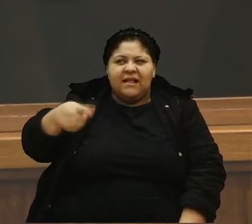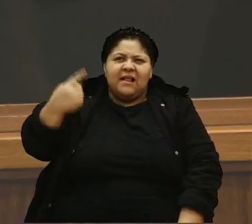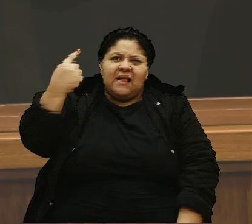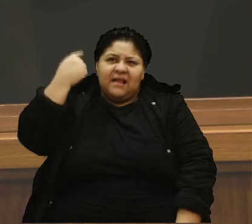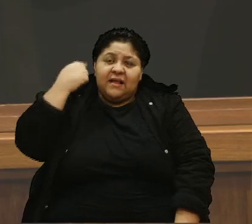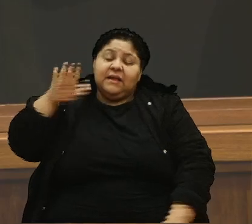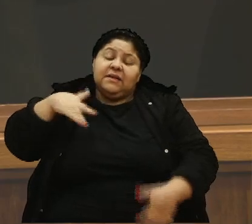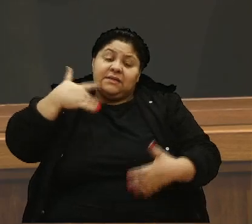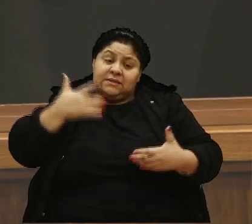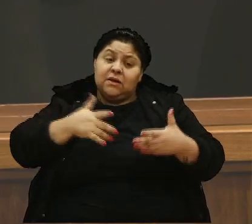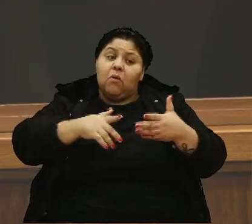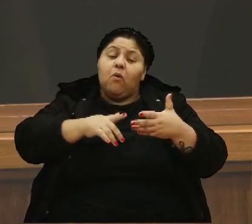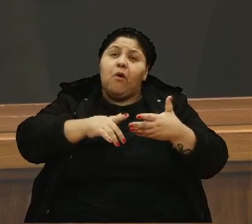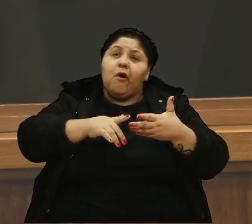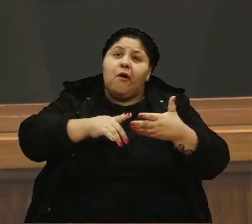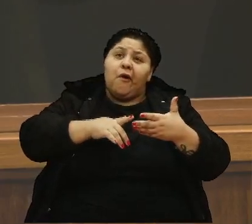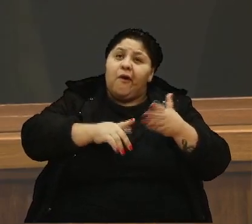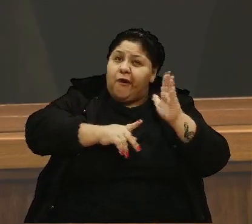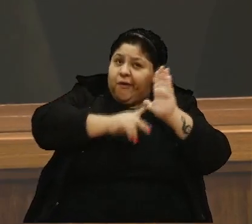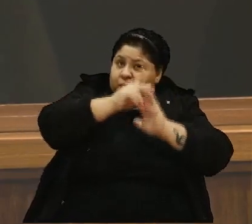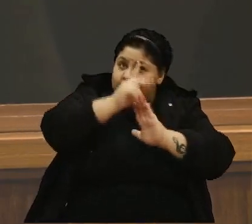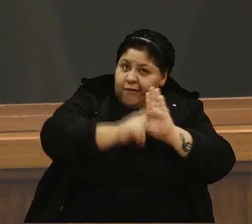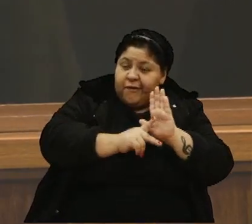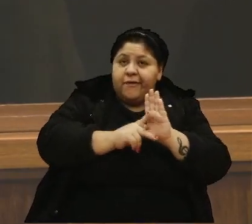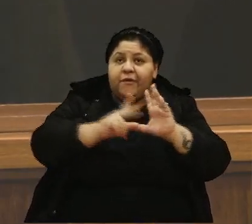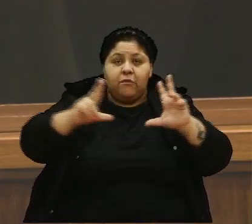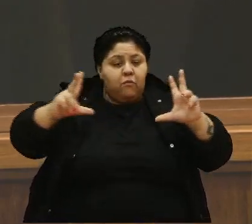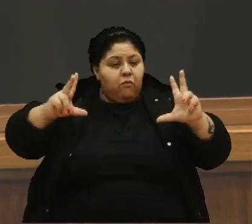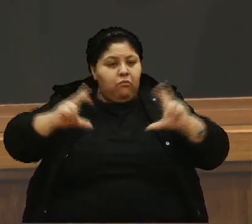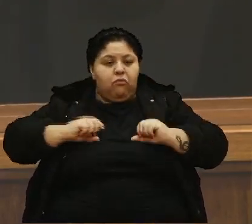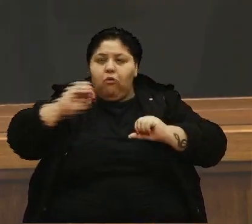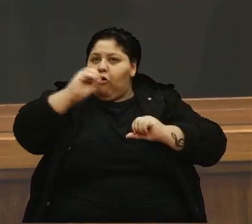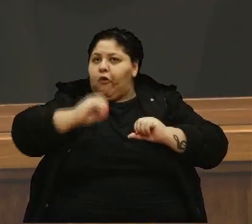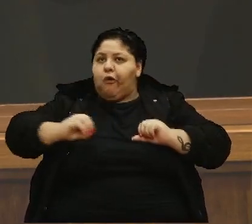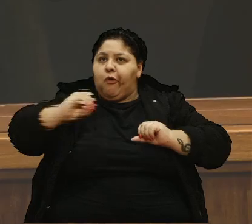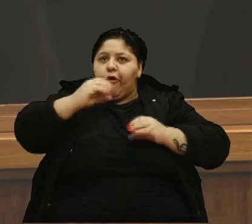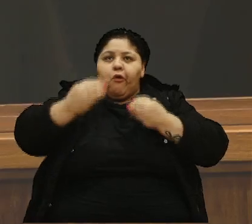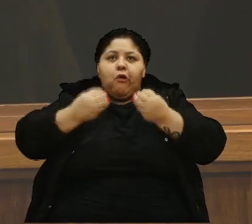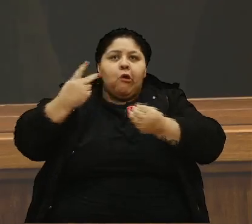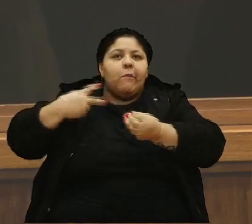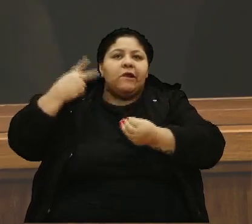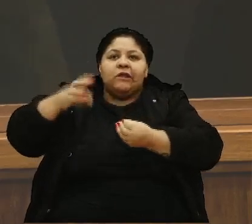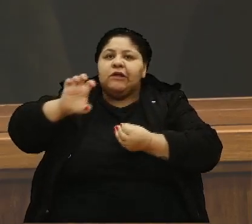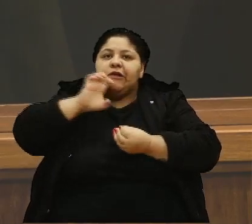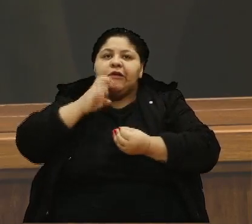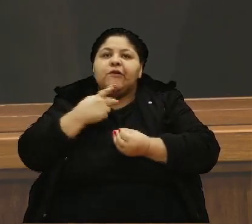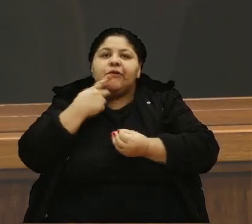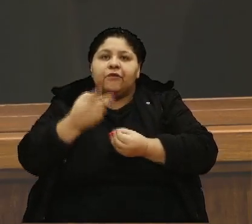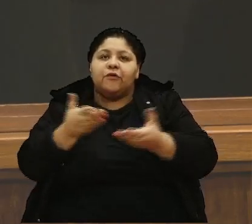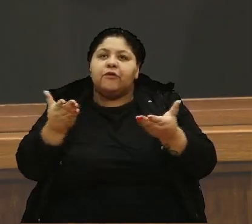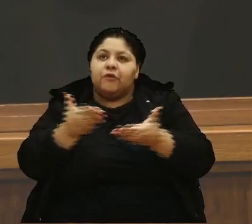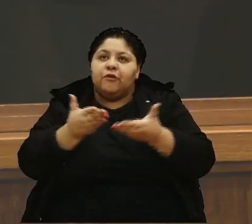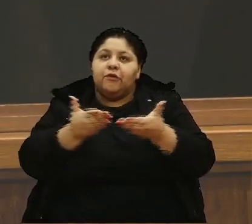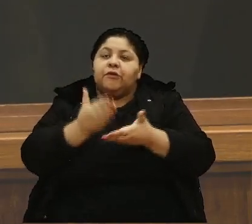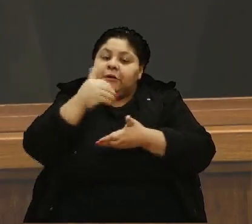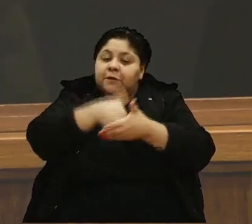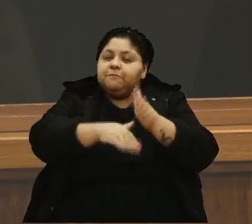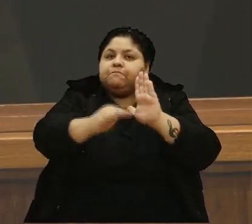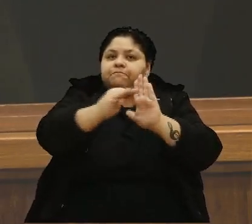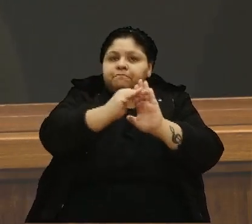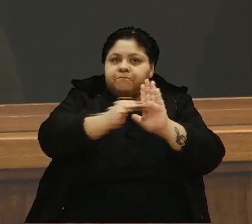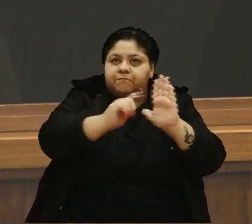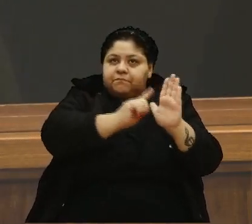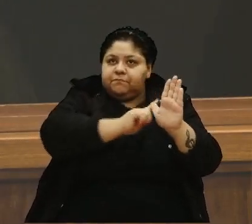um parecer, é um projeto no mérito ótimo, como a vereadora Estela já falou, estava no programa de governo